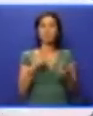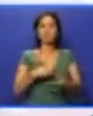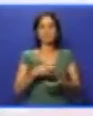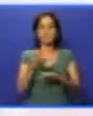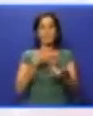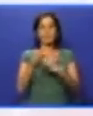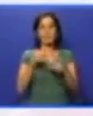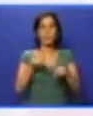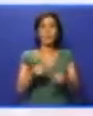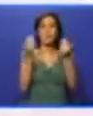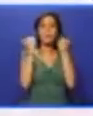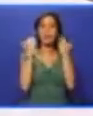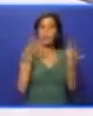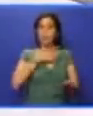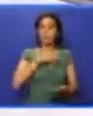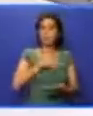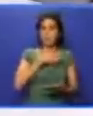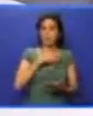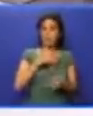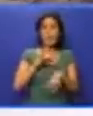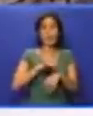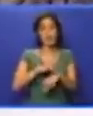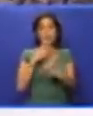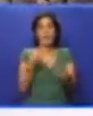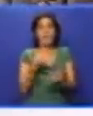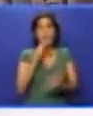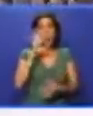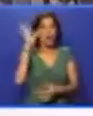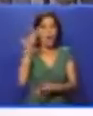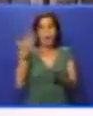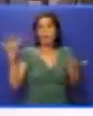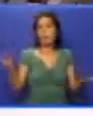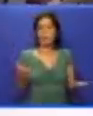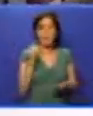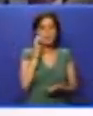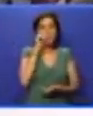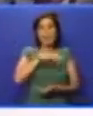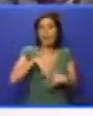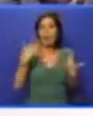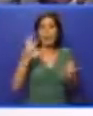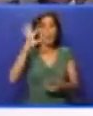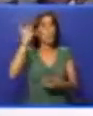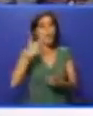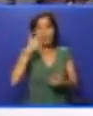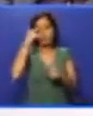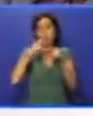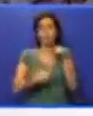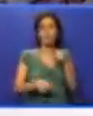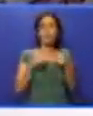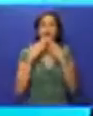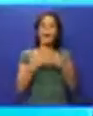partilhado convosco estas informações, porque realmente a esclerose múltipla pode acontecer a quem e quando menos se espera.